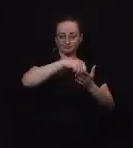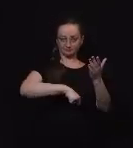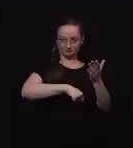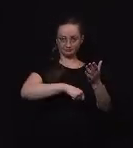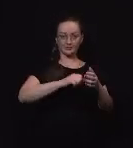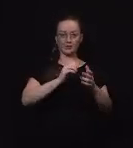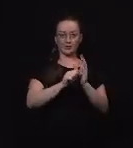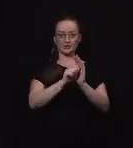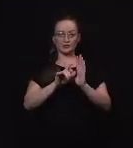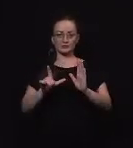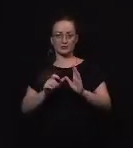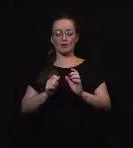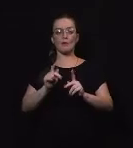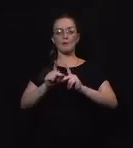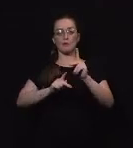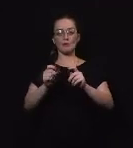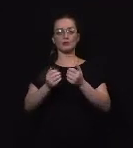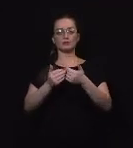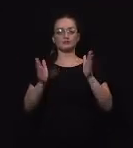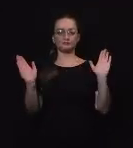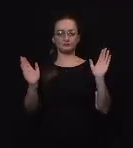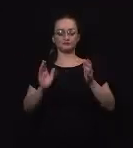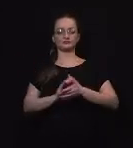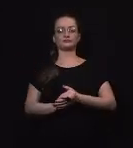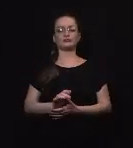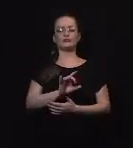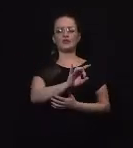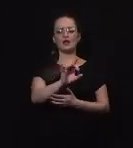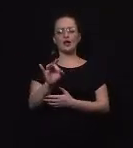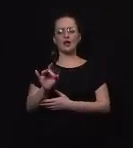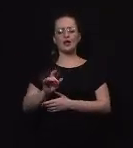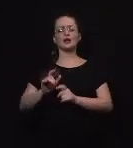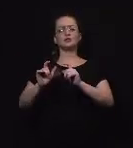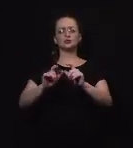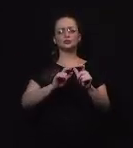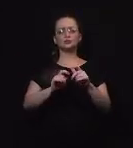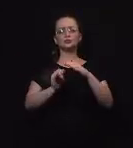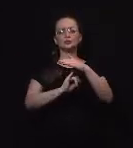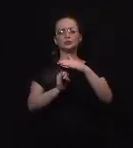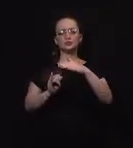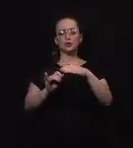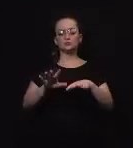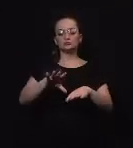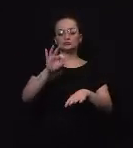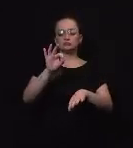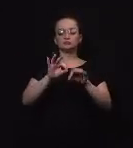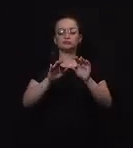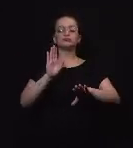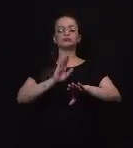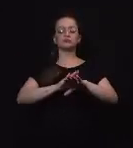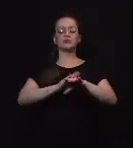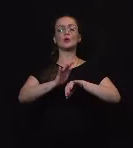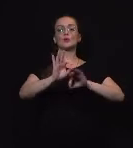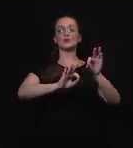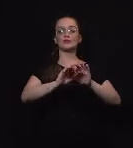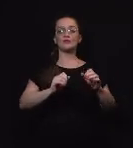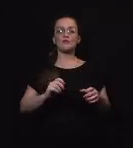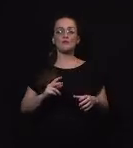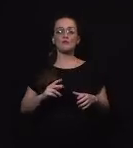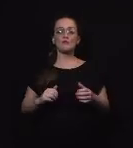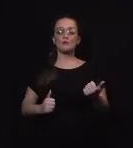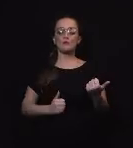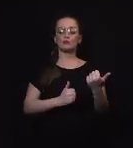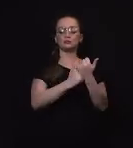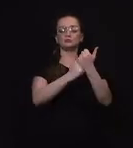edital público que foi aberto, e cada uma dessas organizações foi selecionada para implementar um projeto de fortalecimento